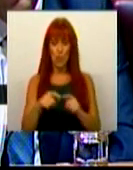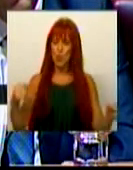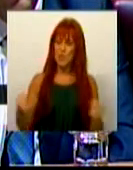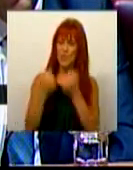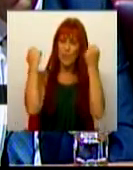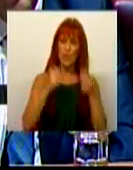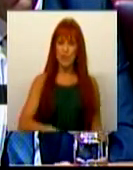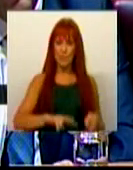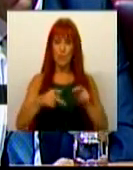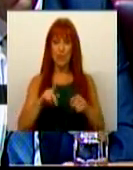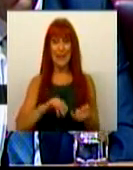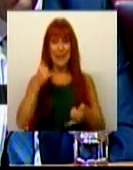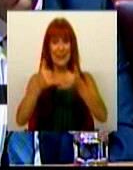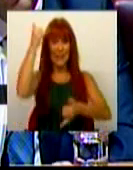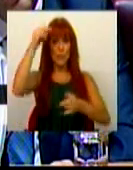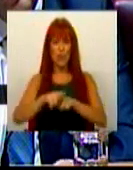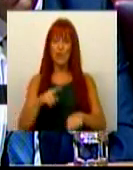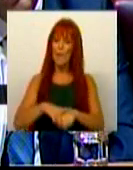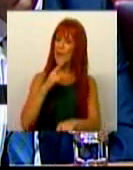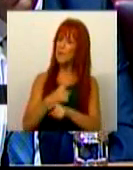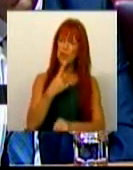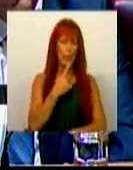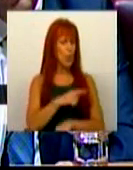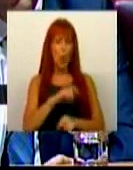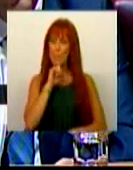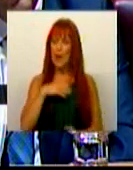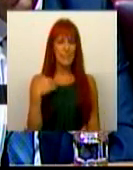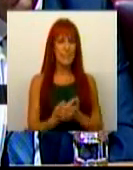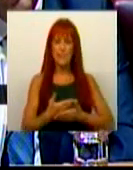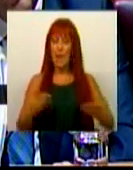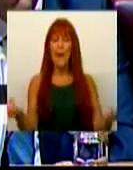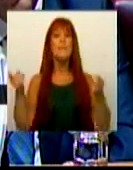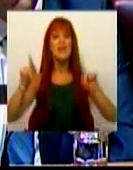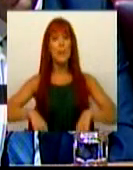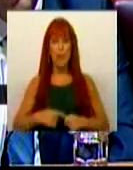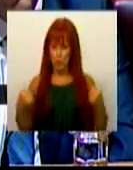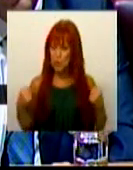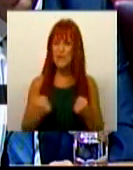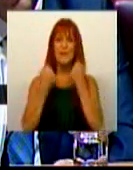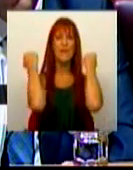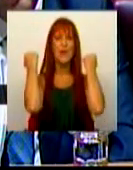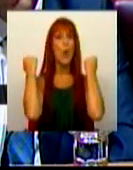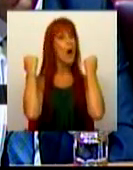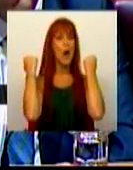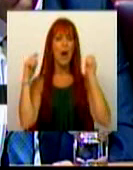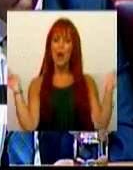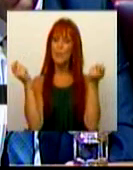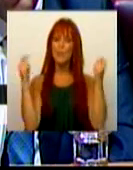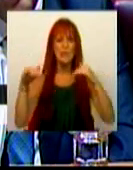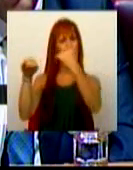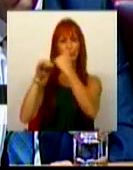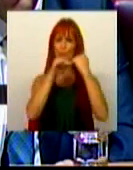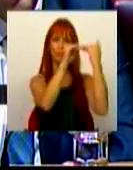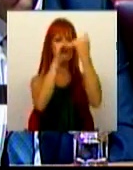desafios de transição digital, que são simultaneamente uma enorme oportunidade, mas também um desafio para a promoção da